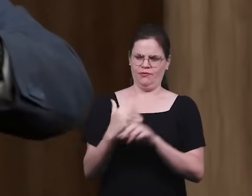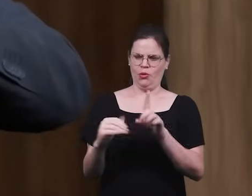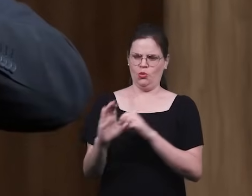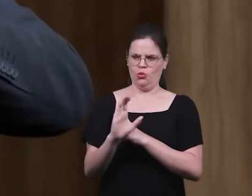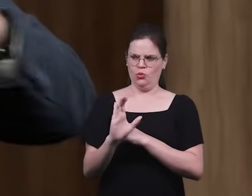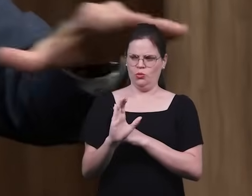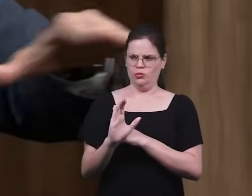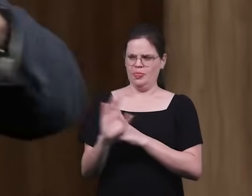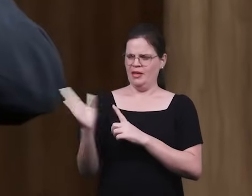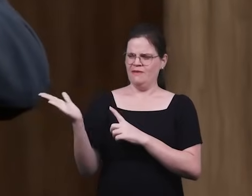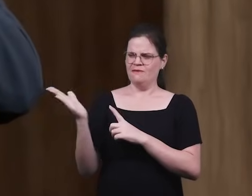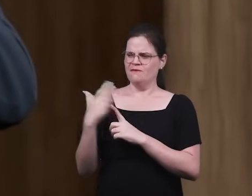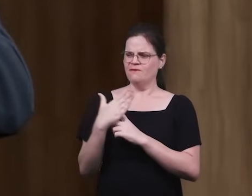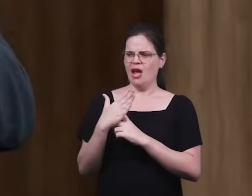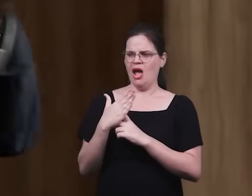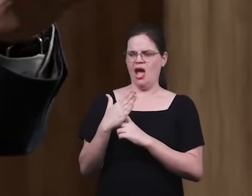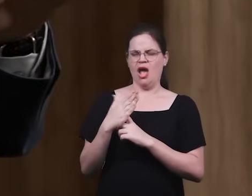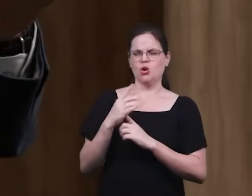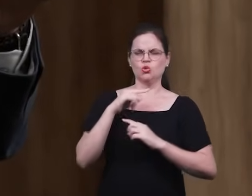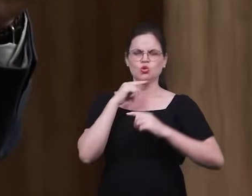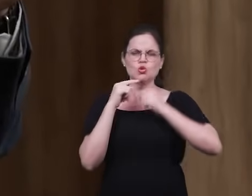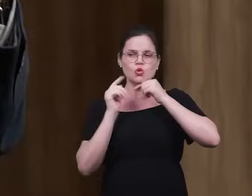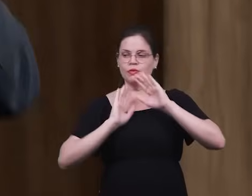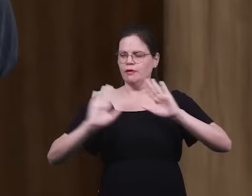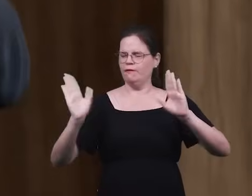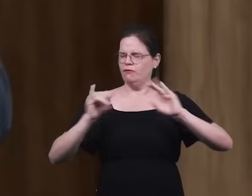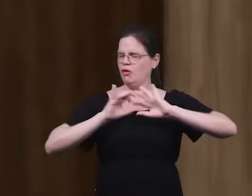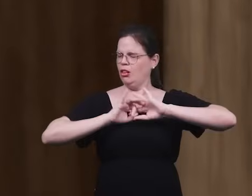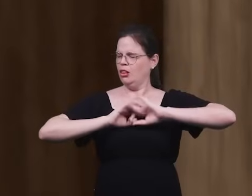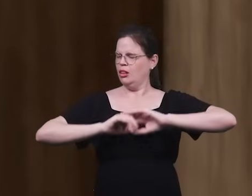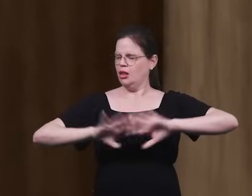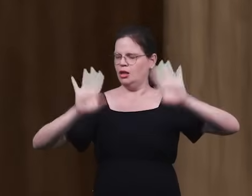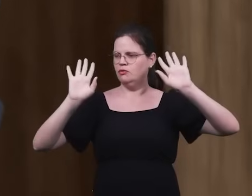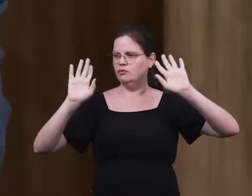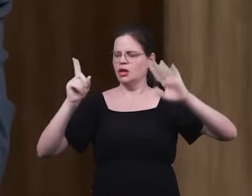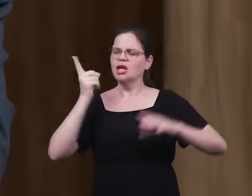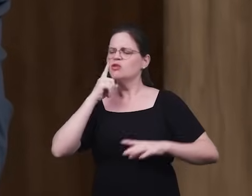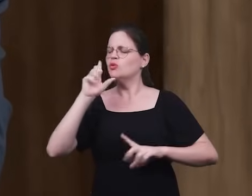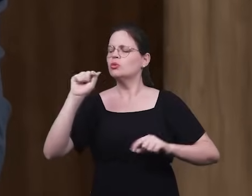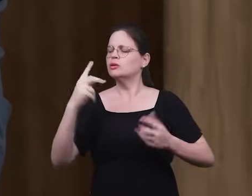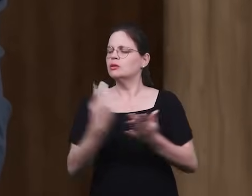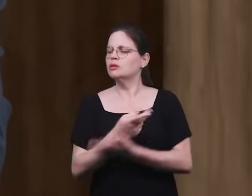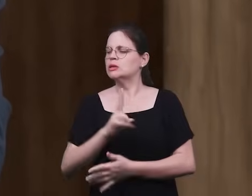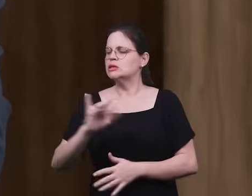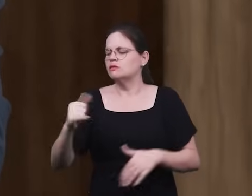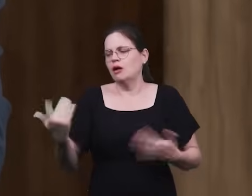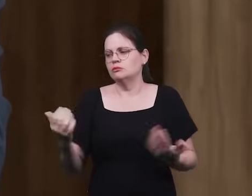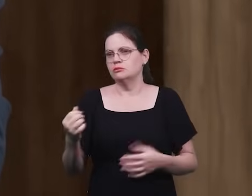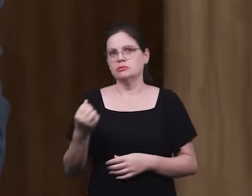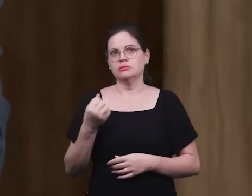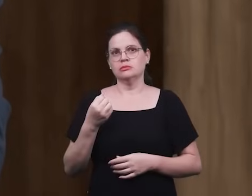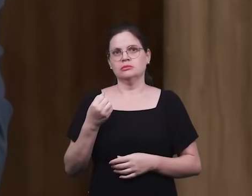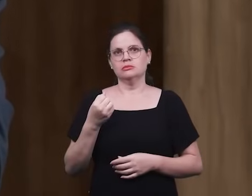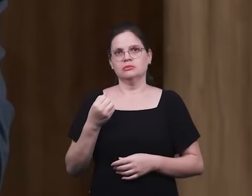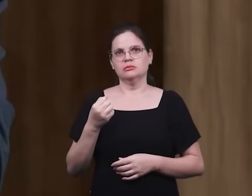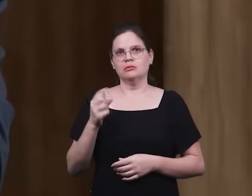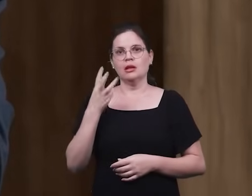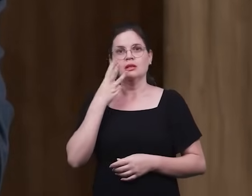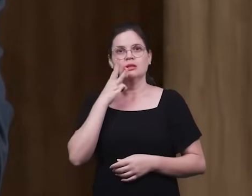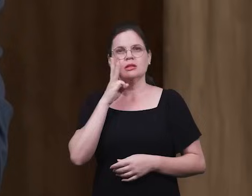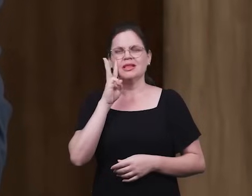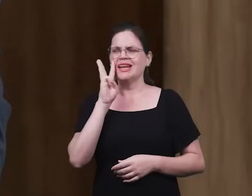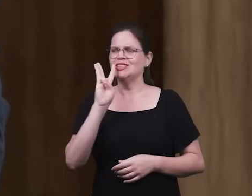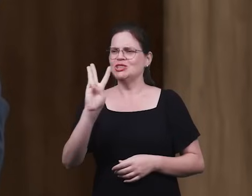mas vem sem reserva sem restrição e vê o que vai acontecer três dias aquele jovem